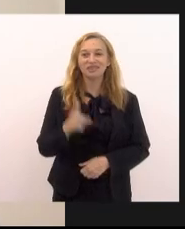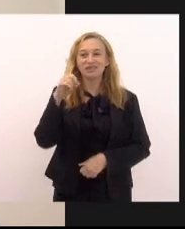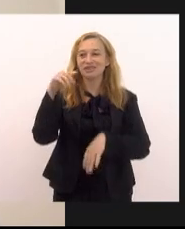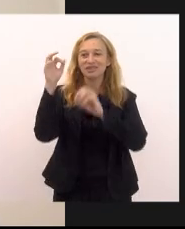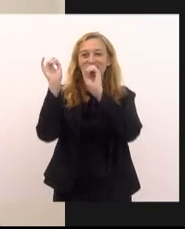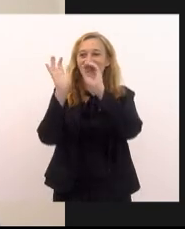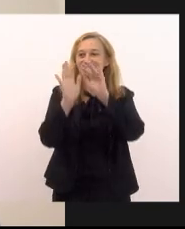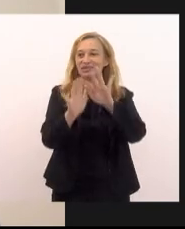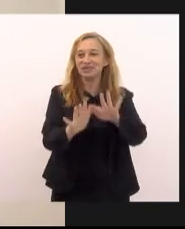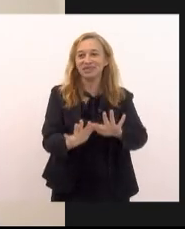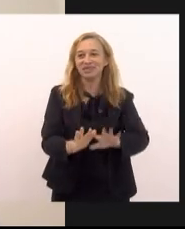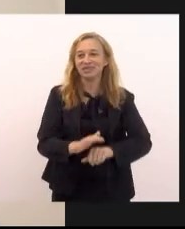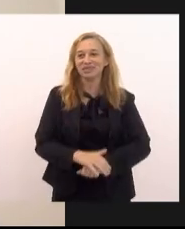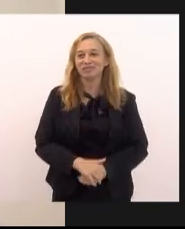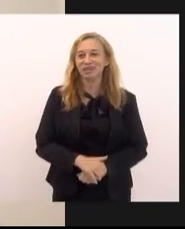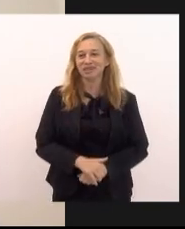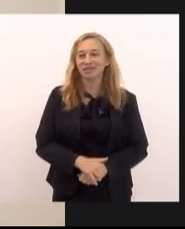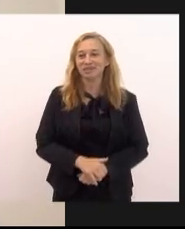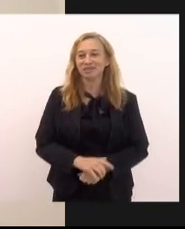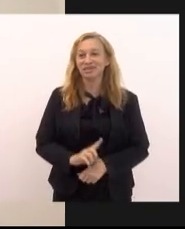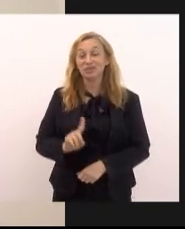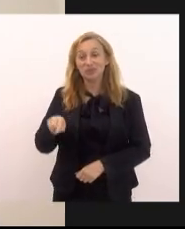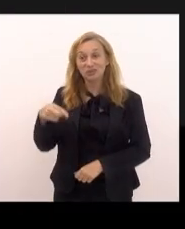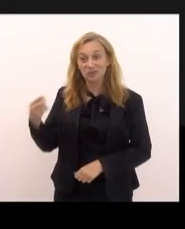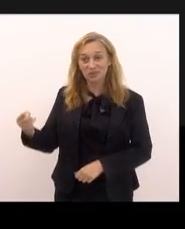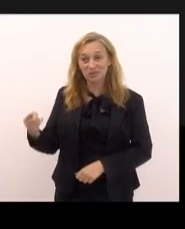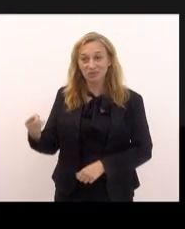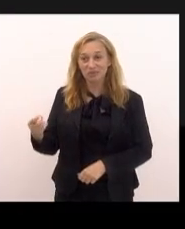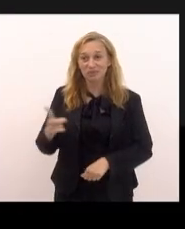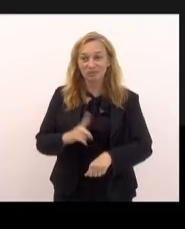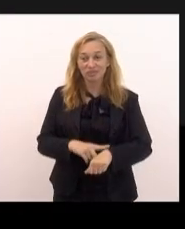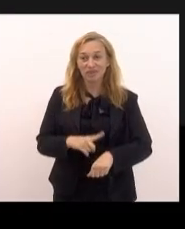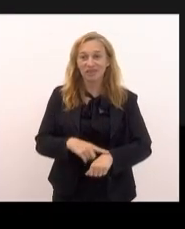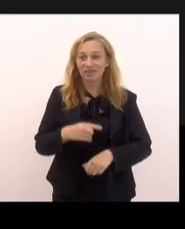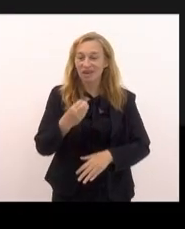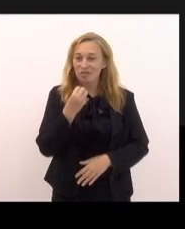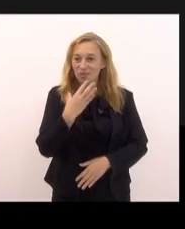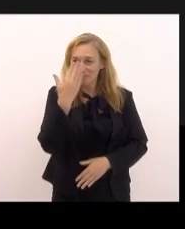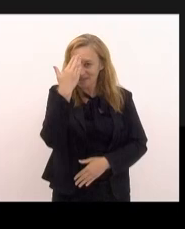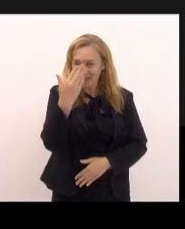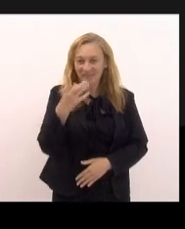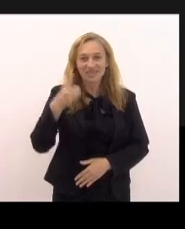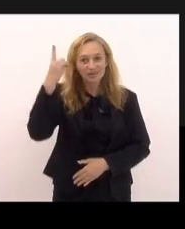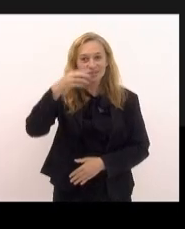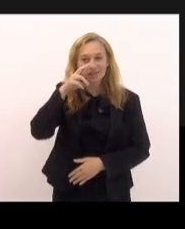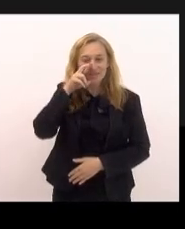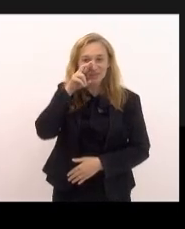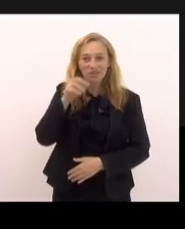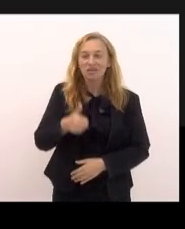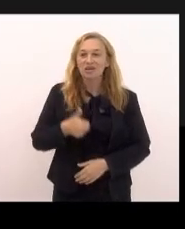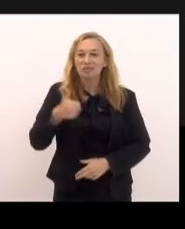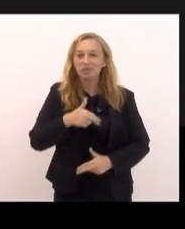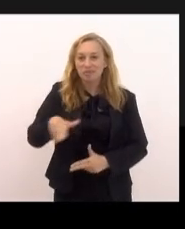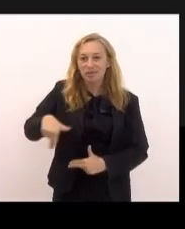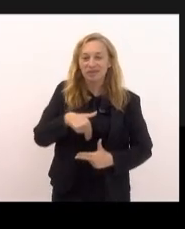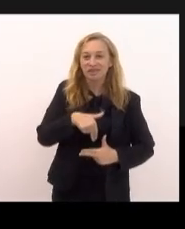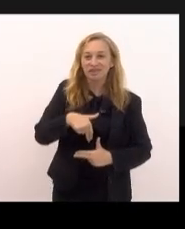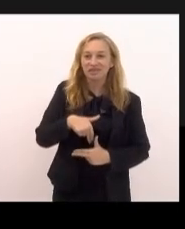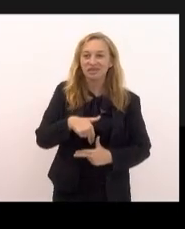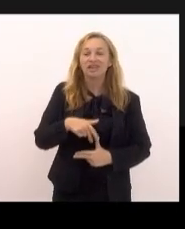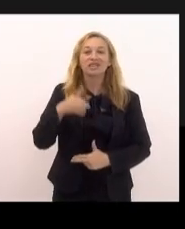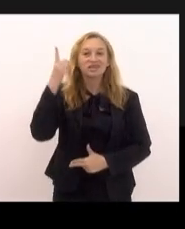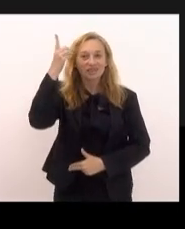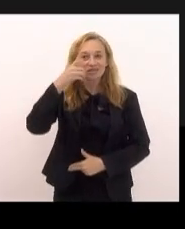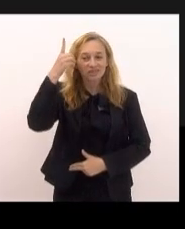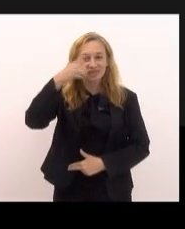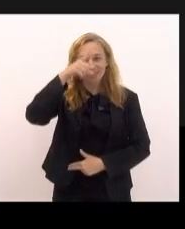abençoe. Eu vou me inscrever na próxima. Tá bom, muito obrigada, deputado Rosenberg. Primeiro orador inscrito, então, é o nobre